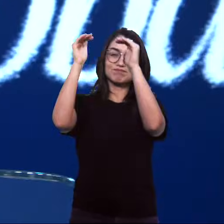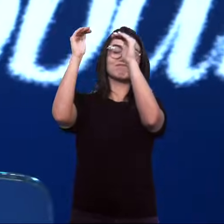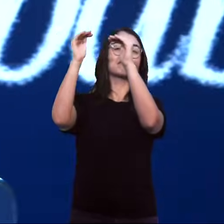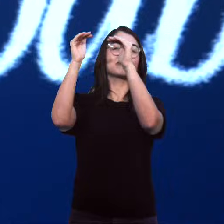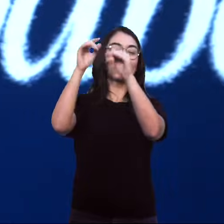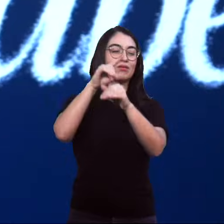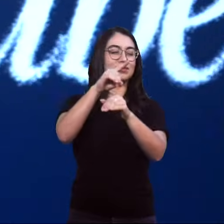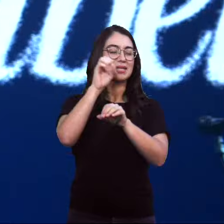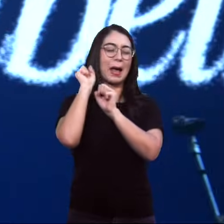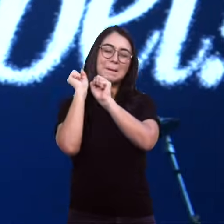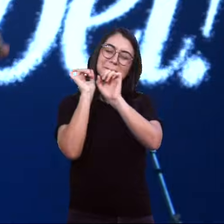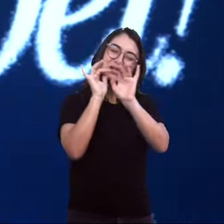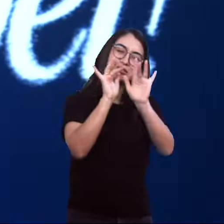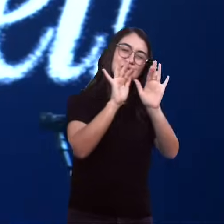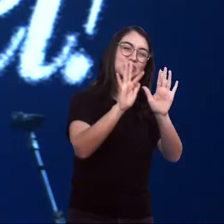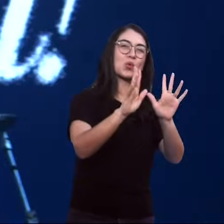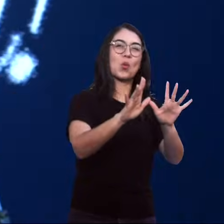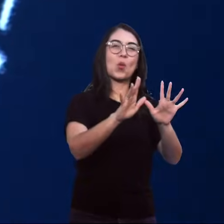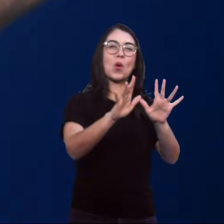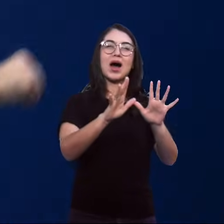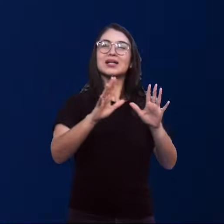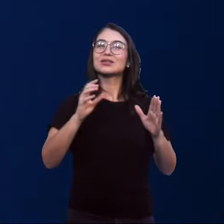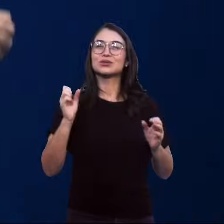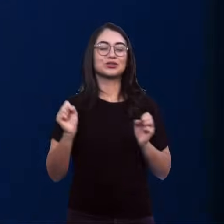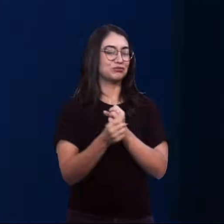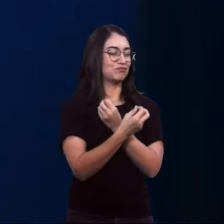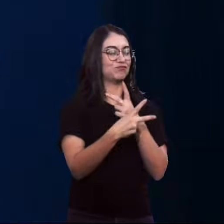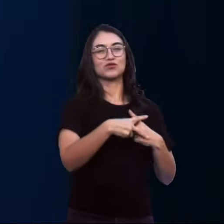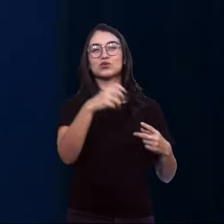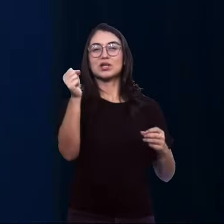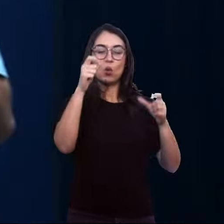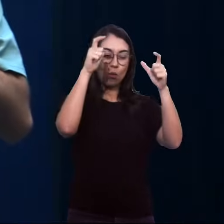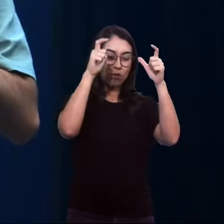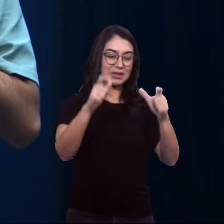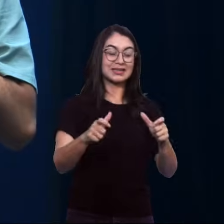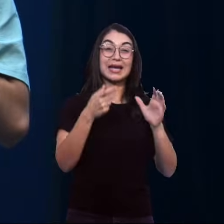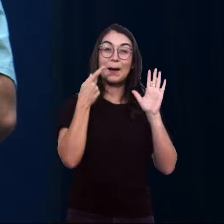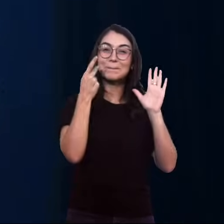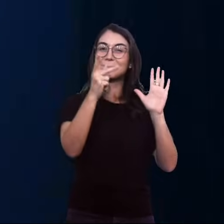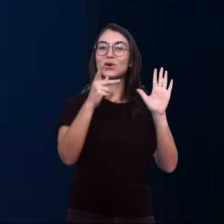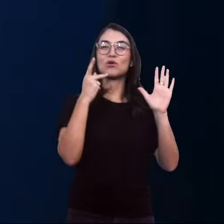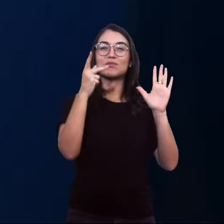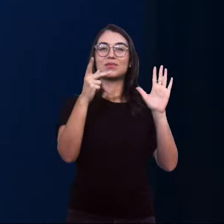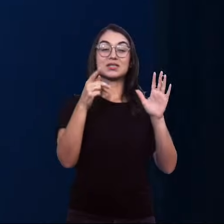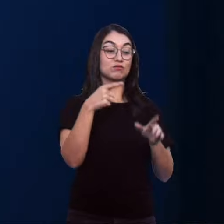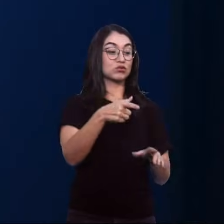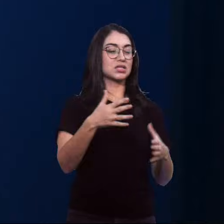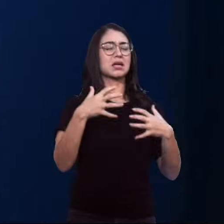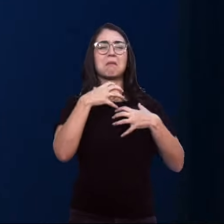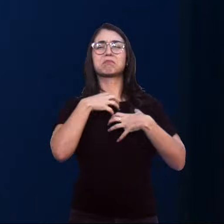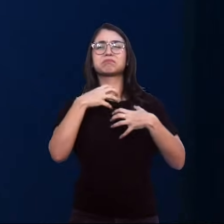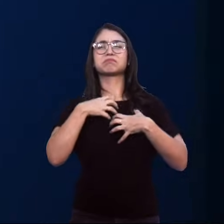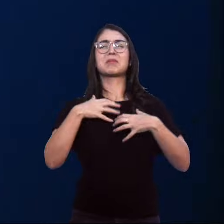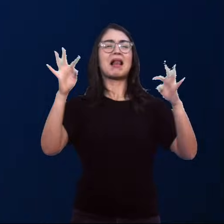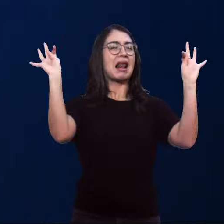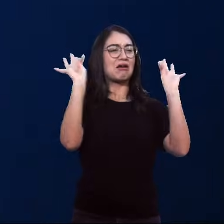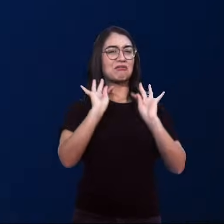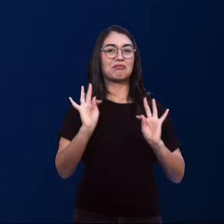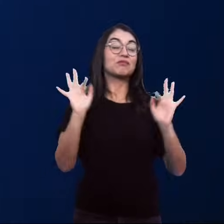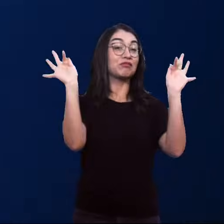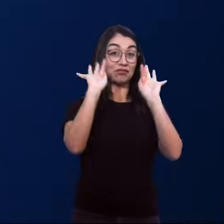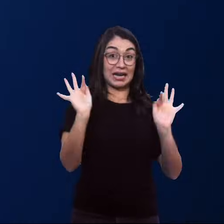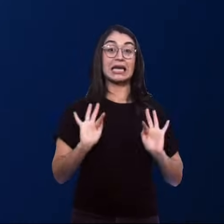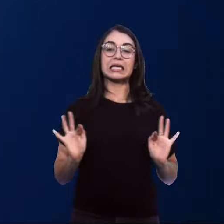serão abençoados, vocês conquistarão uma terra que mana leite e mel, vocês serão felizes, eu viverei no meio